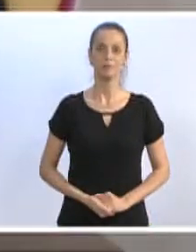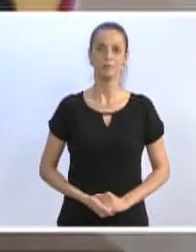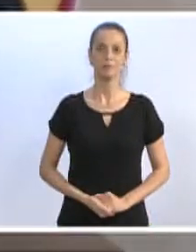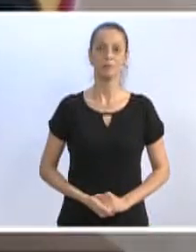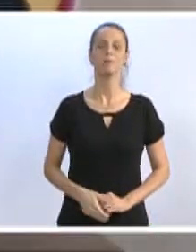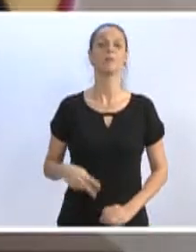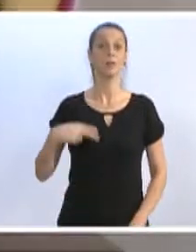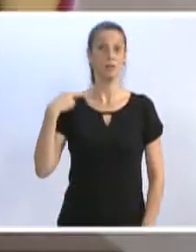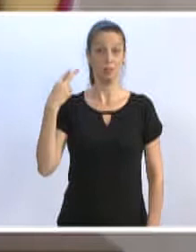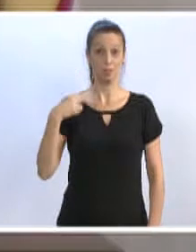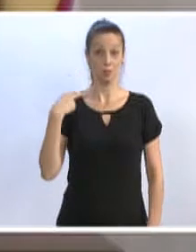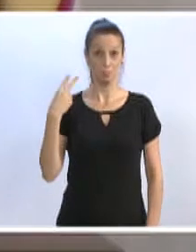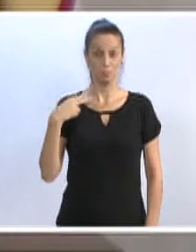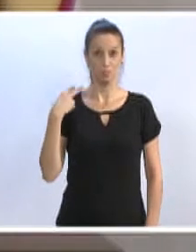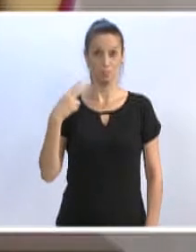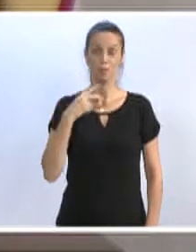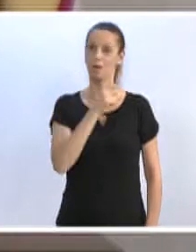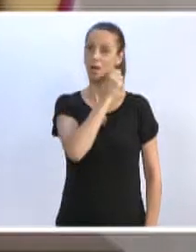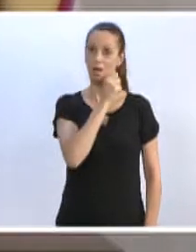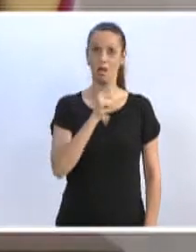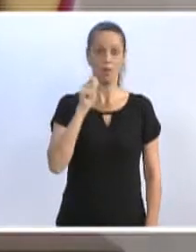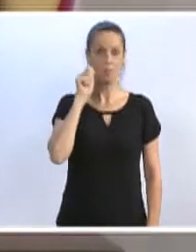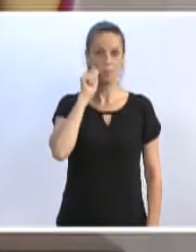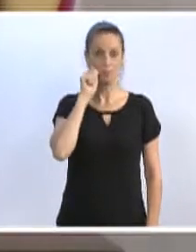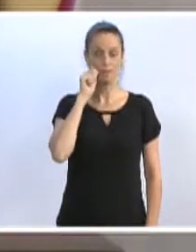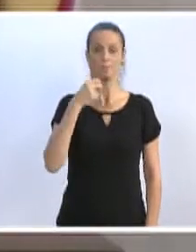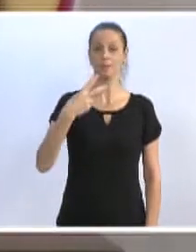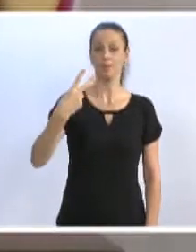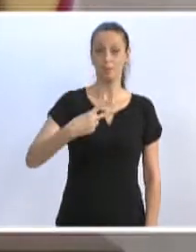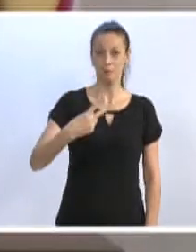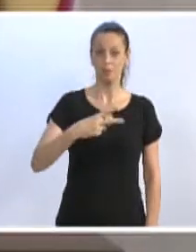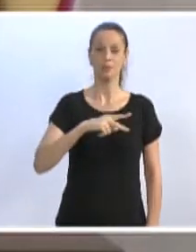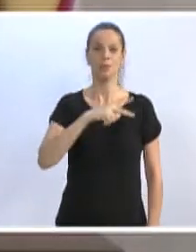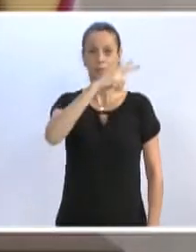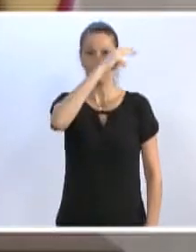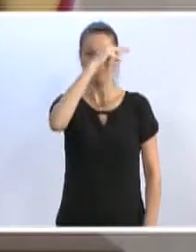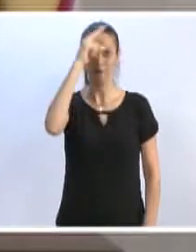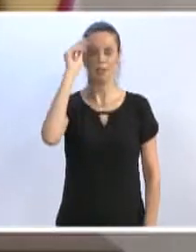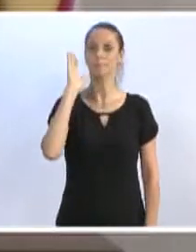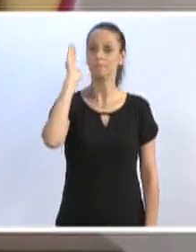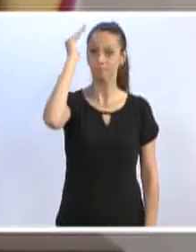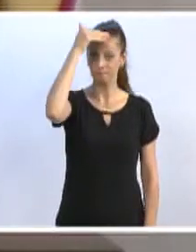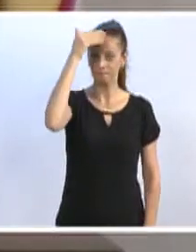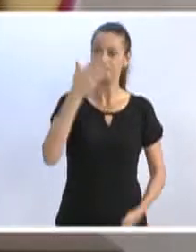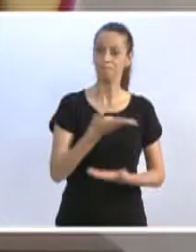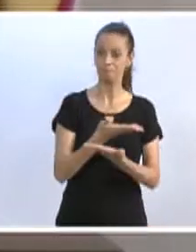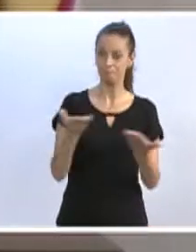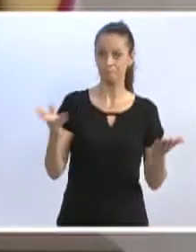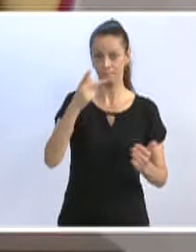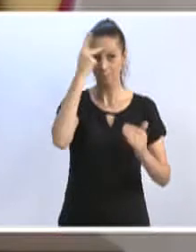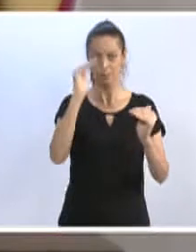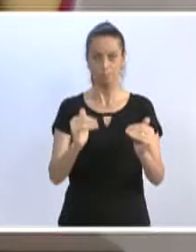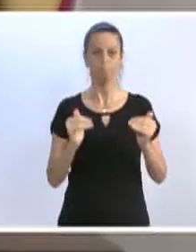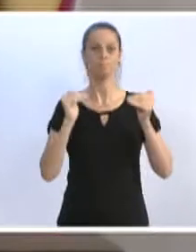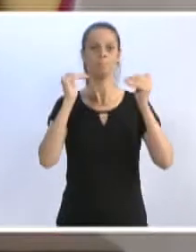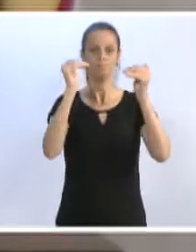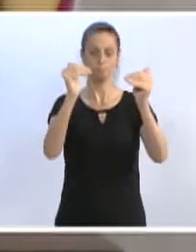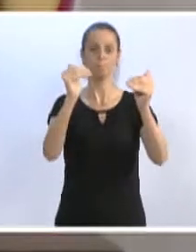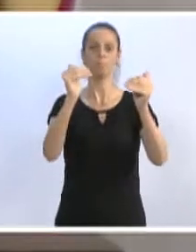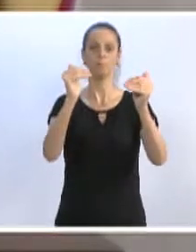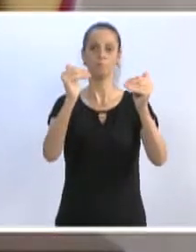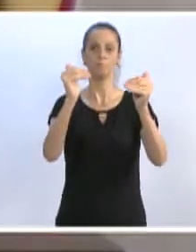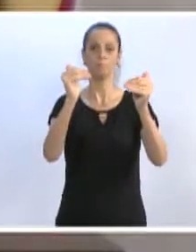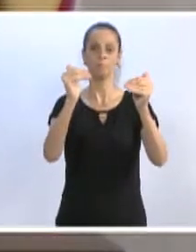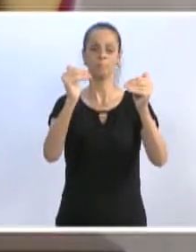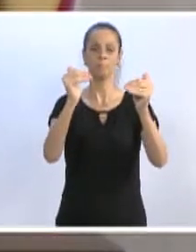senhor vereador Alba, também vice-prefeito Mário Dobrandi, demais autoridades, em nome